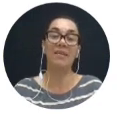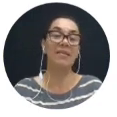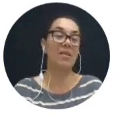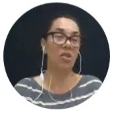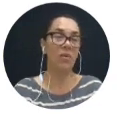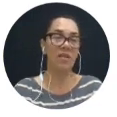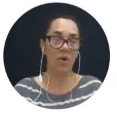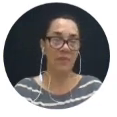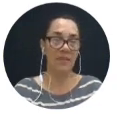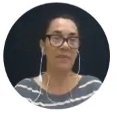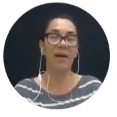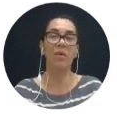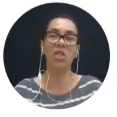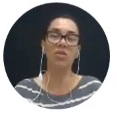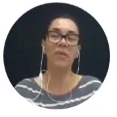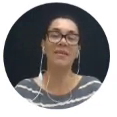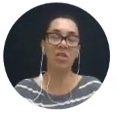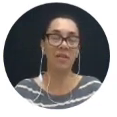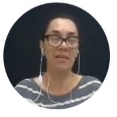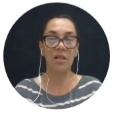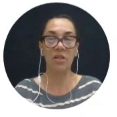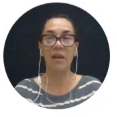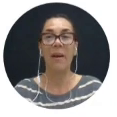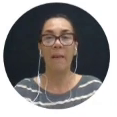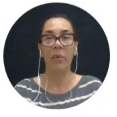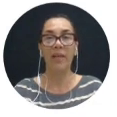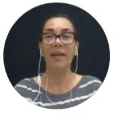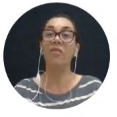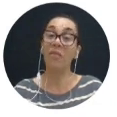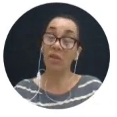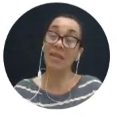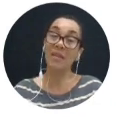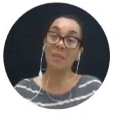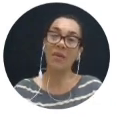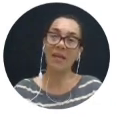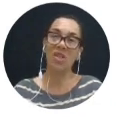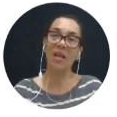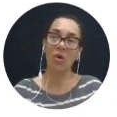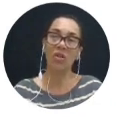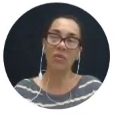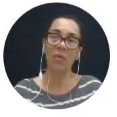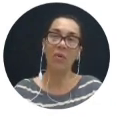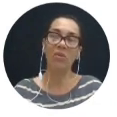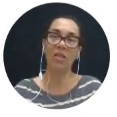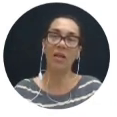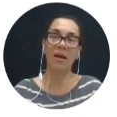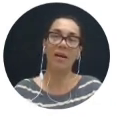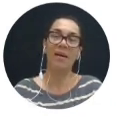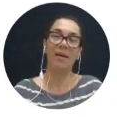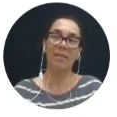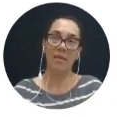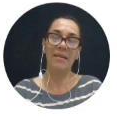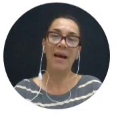pode expressar-se de duas formas. Tá? Eu achei isso bastante interessante porque diz respeito àquele diagnóstico na qual eu